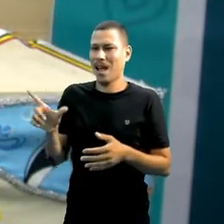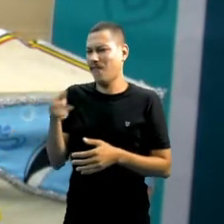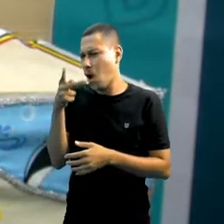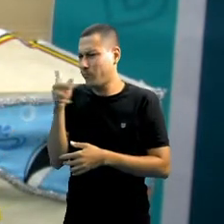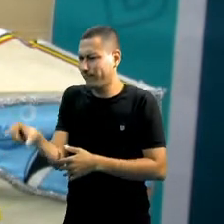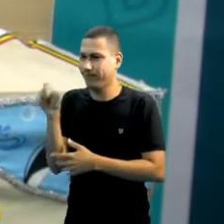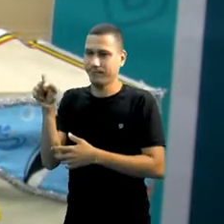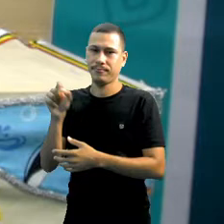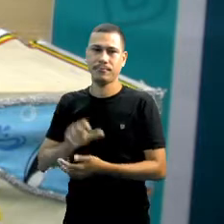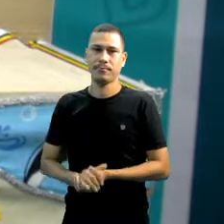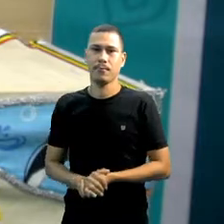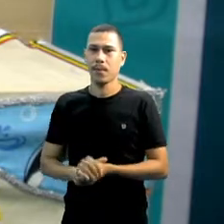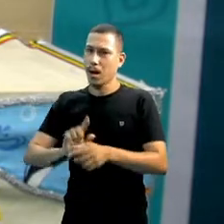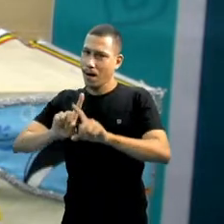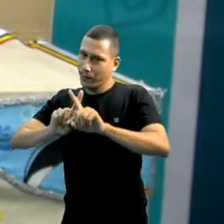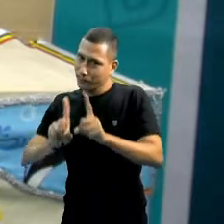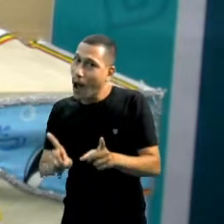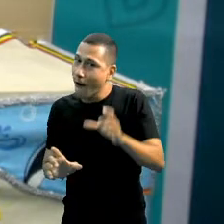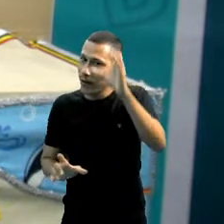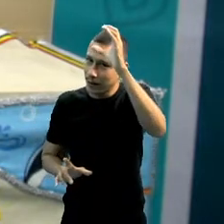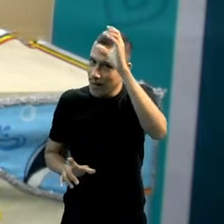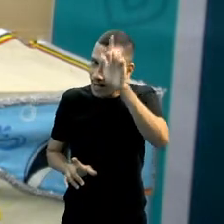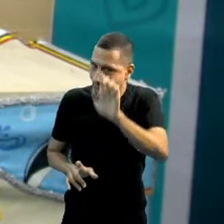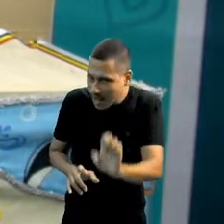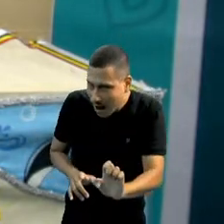ele. Mas a tia G,